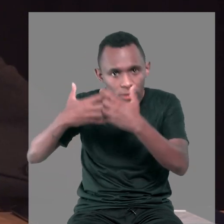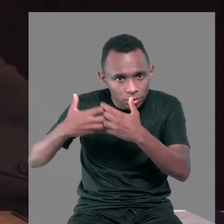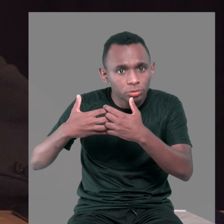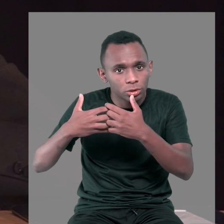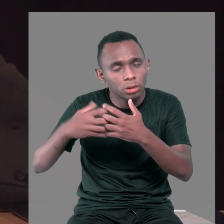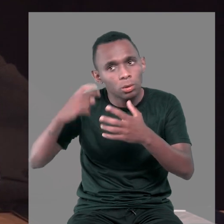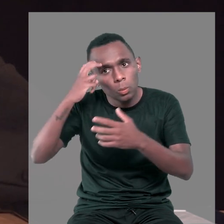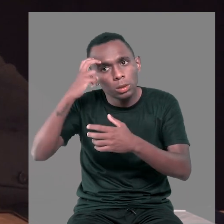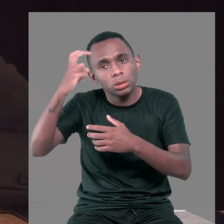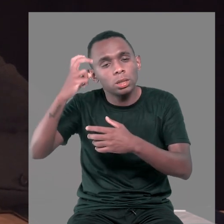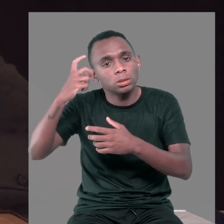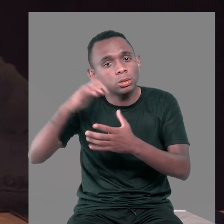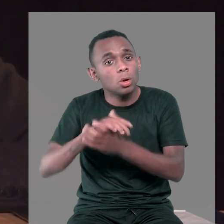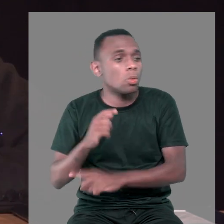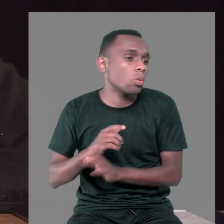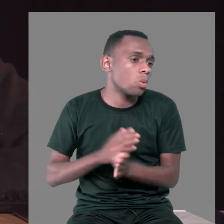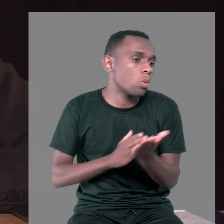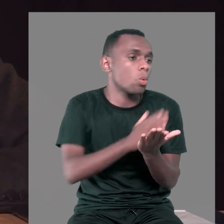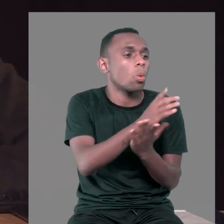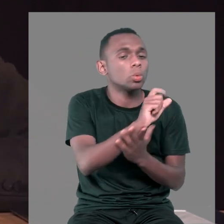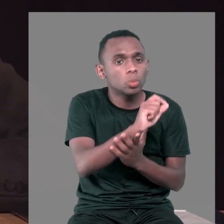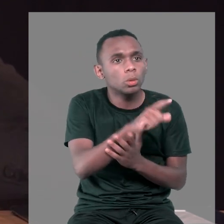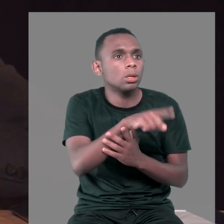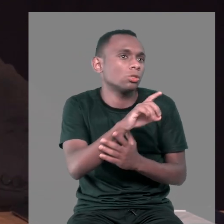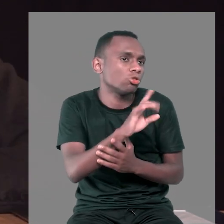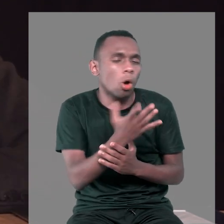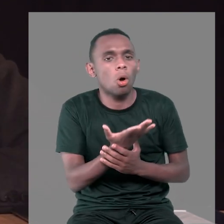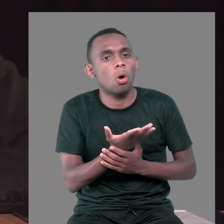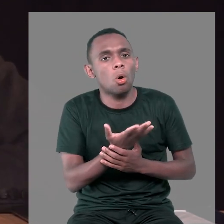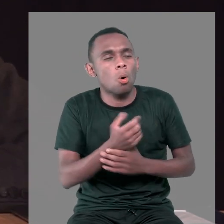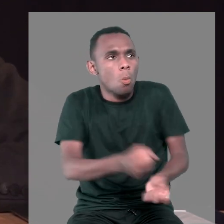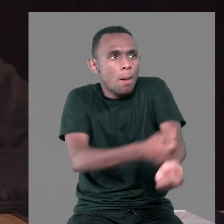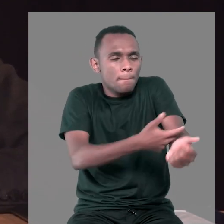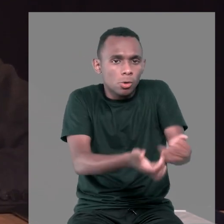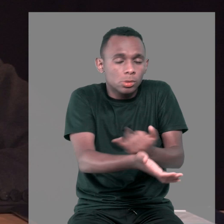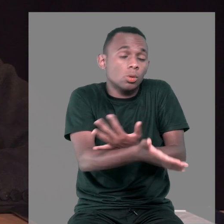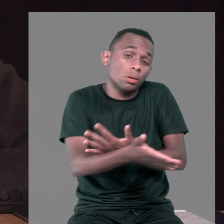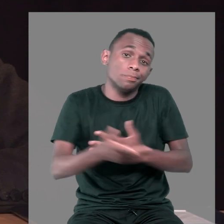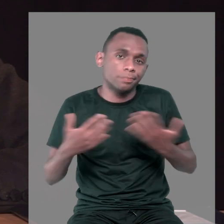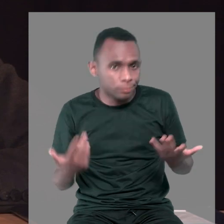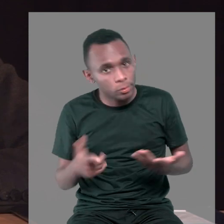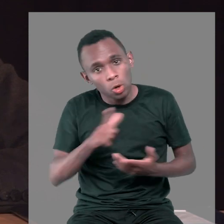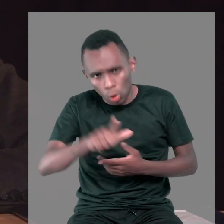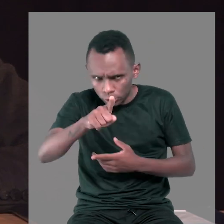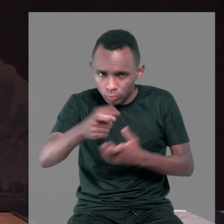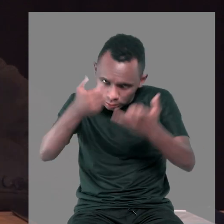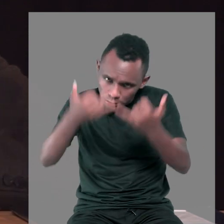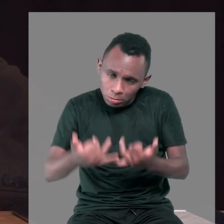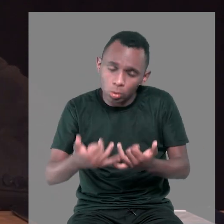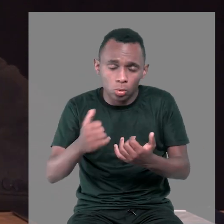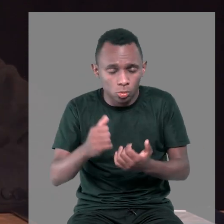né? Afetiva, era palpável. E onde os afetos imperam, claro, dificilmente é possível o exercício da